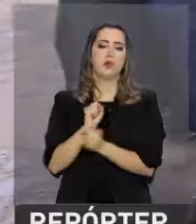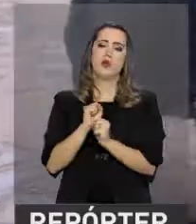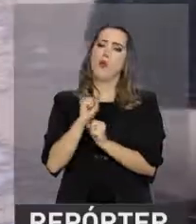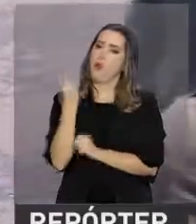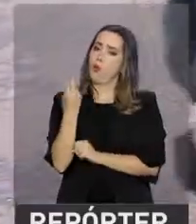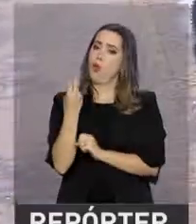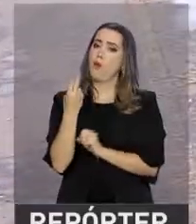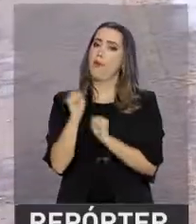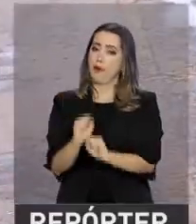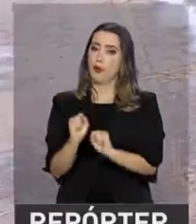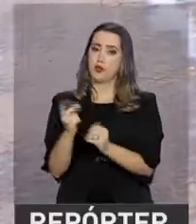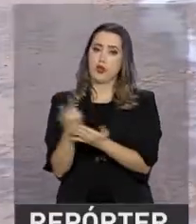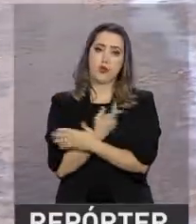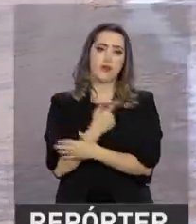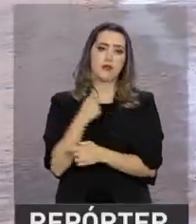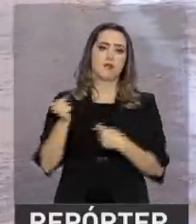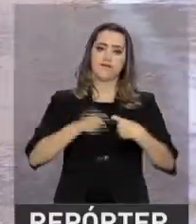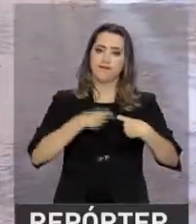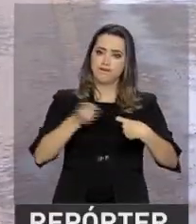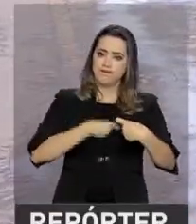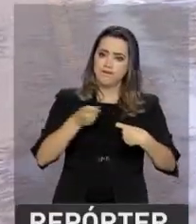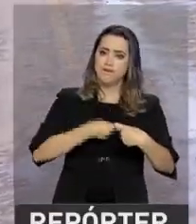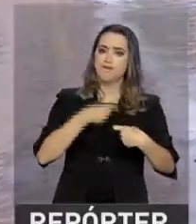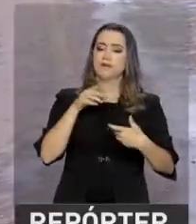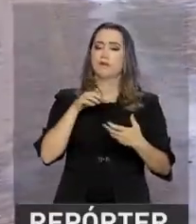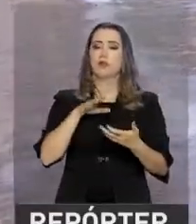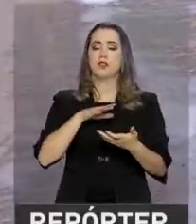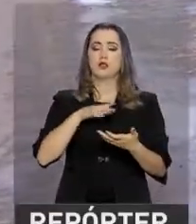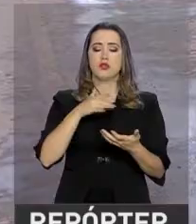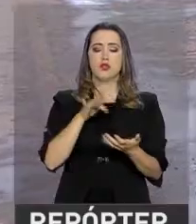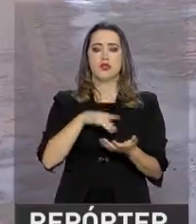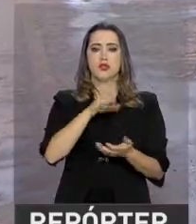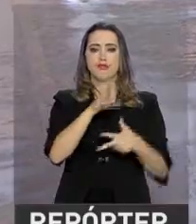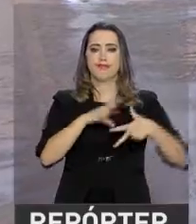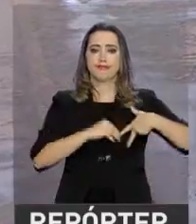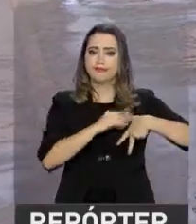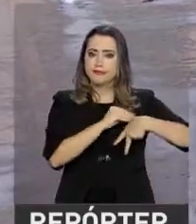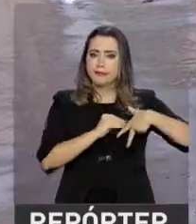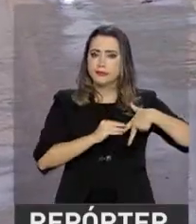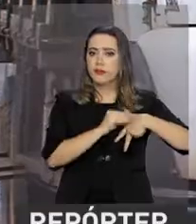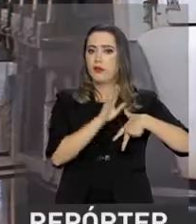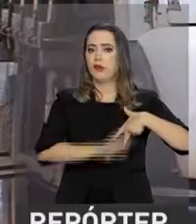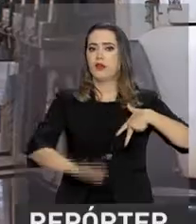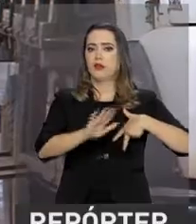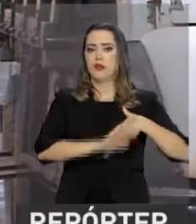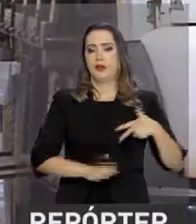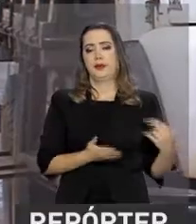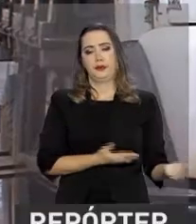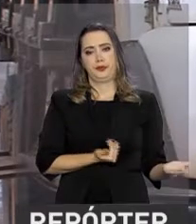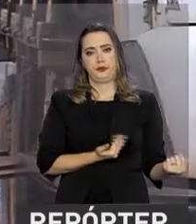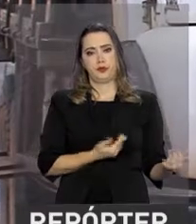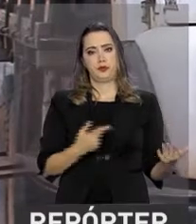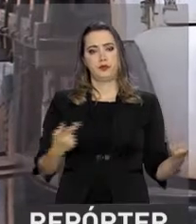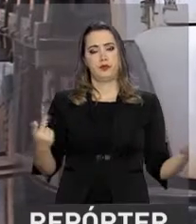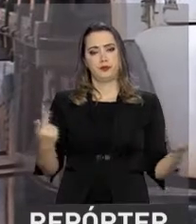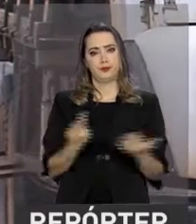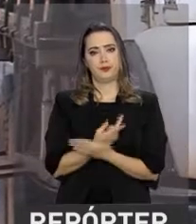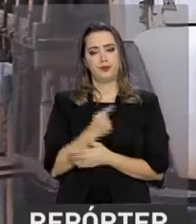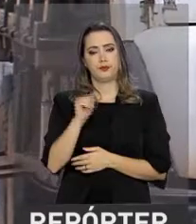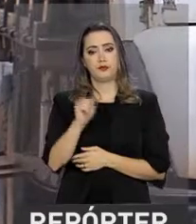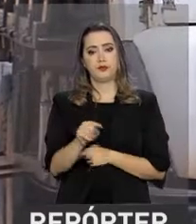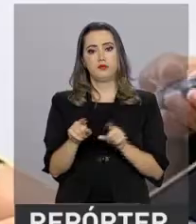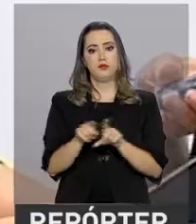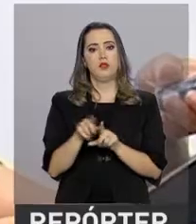pode ocorrer a exploração sexual de crianças e adolescentes, a Polícia Rodoviária Federal realiza ações para combater esse tipo